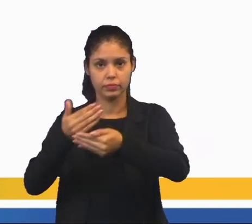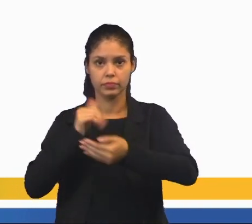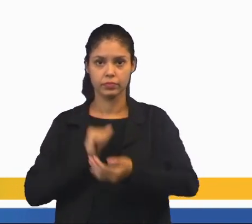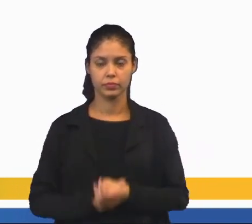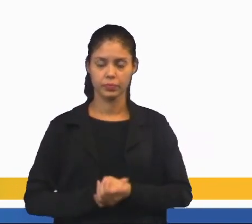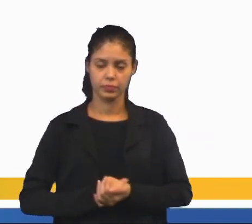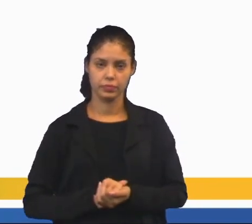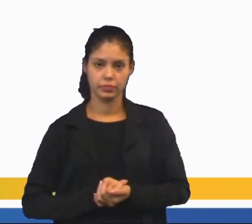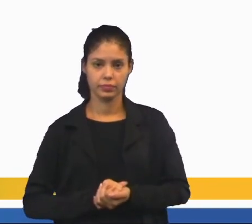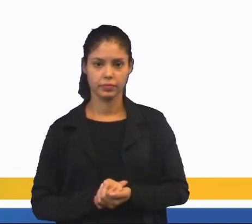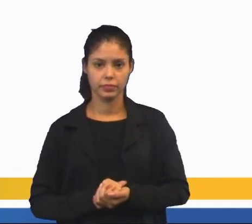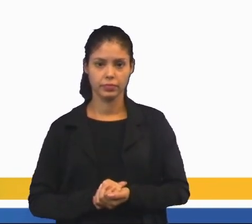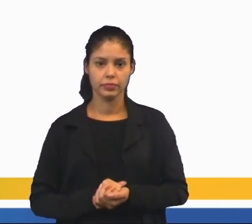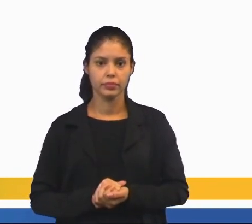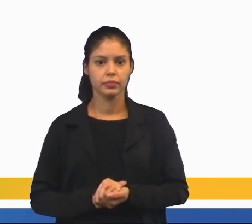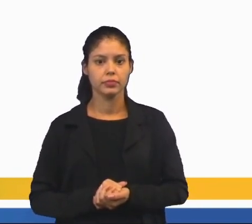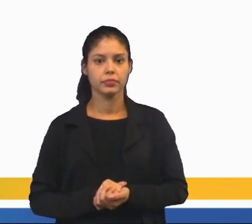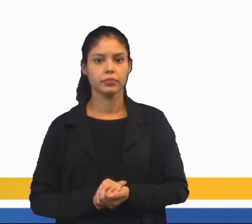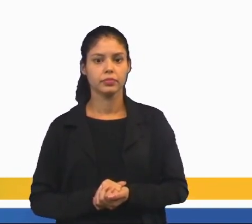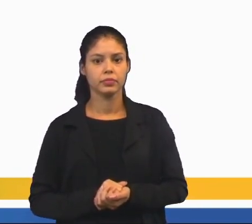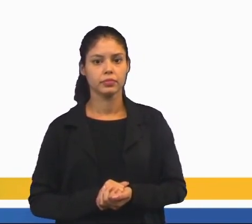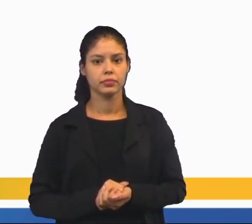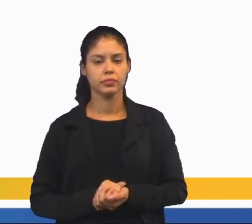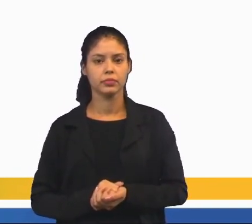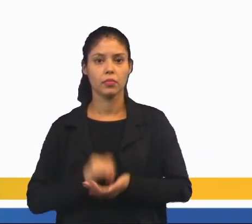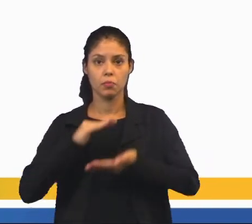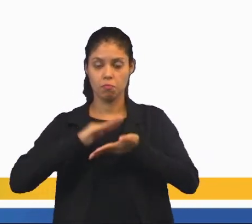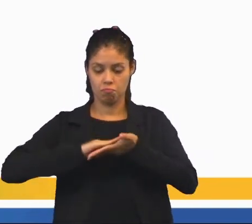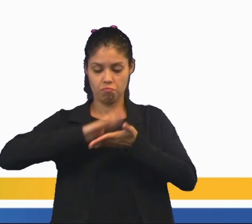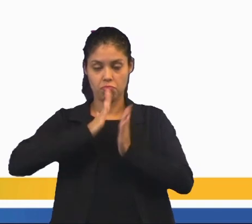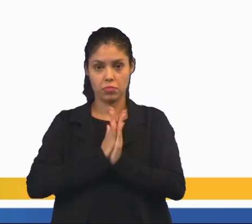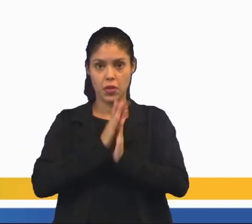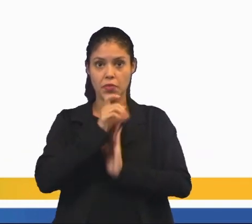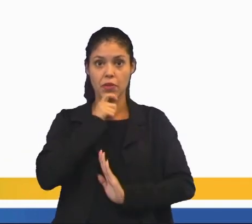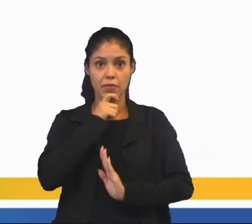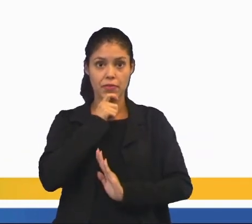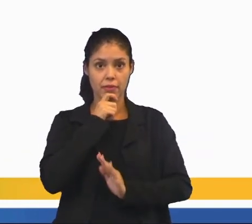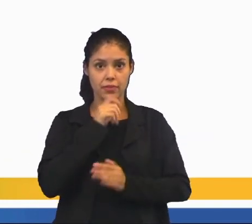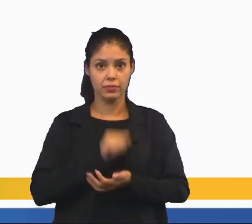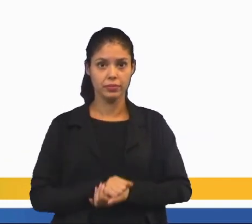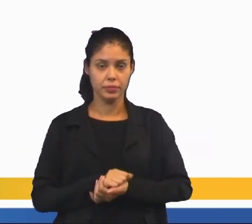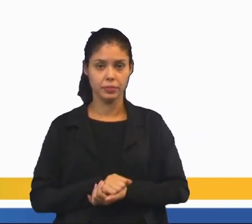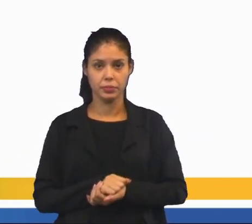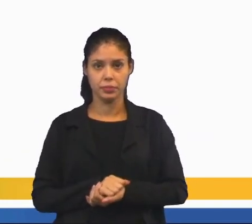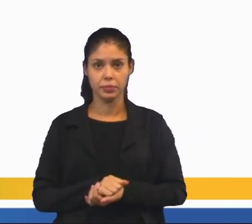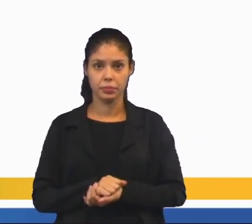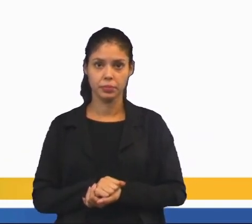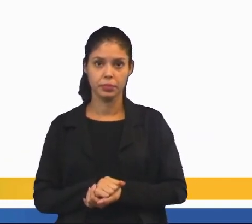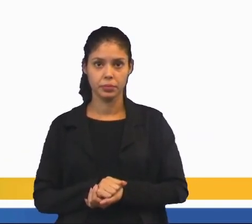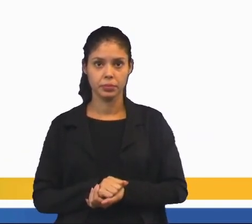de alimentos processados. E o hambúrguer congelado?